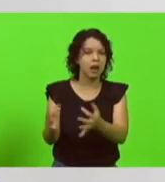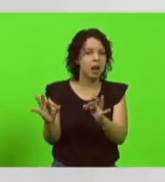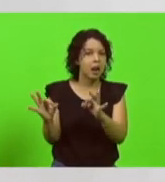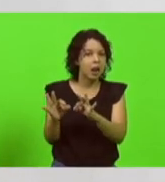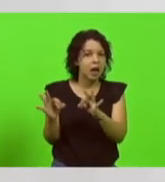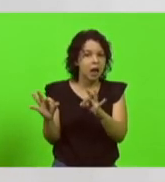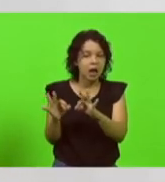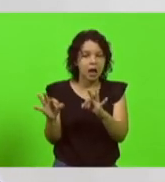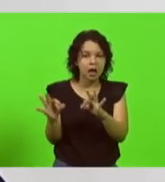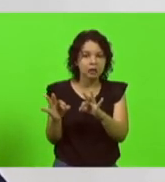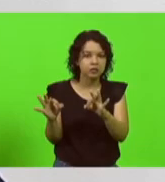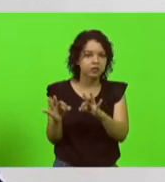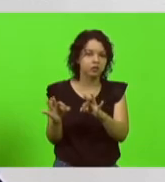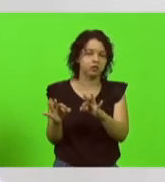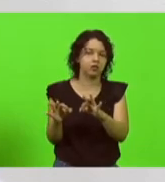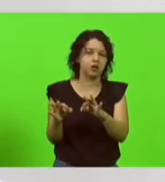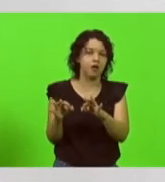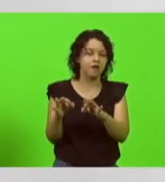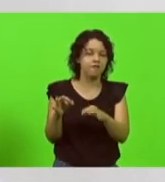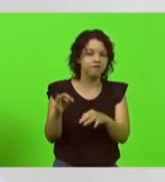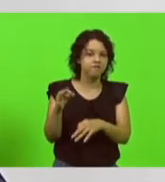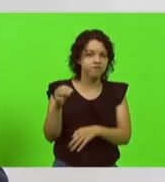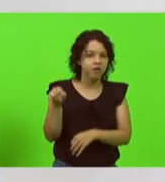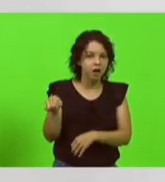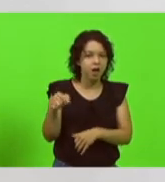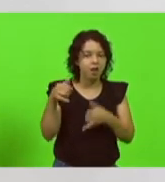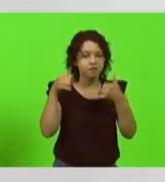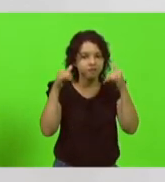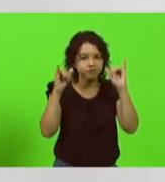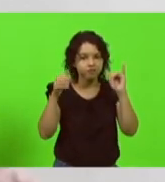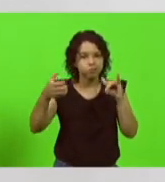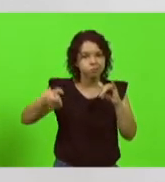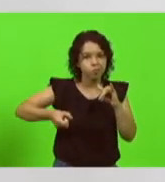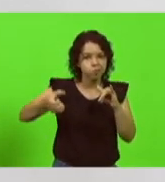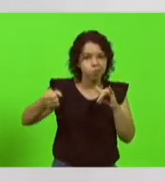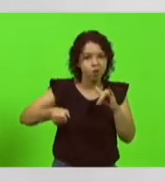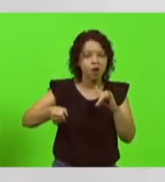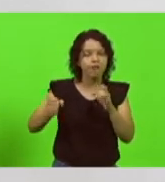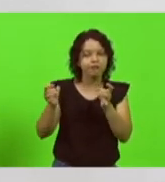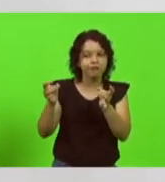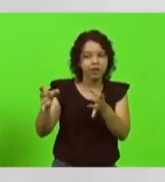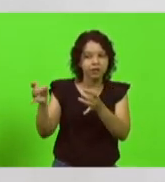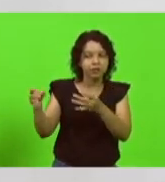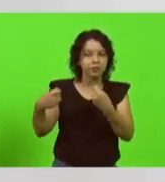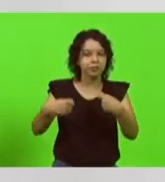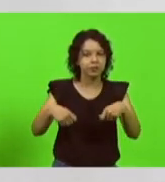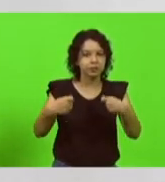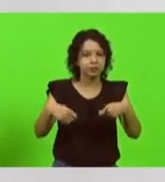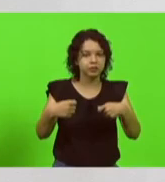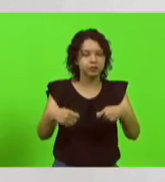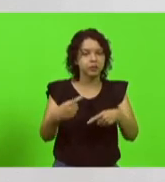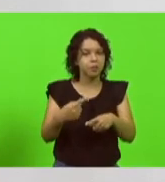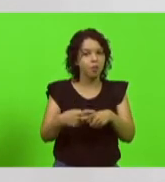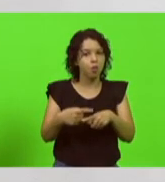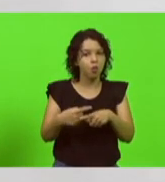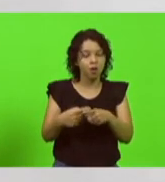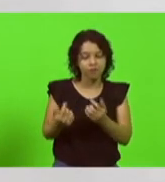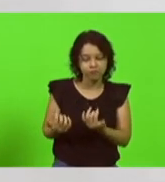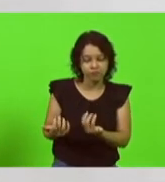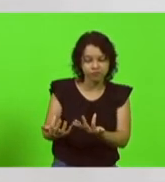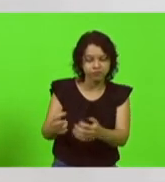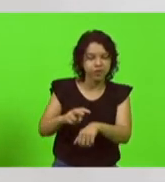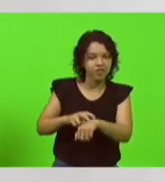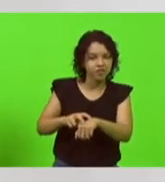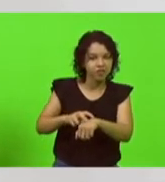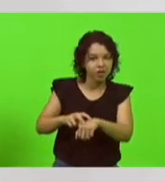que produziam o leite, que geravam a renda durante o mês, porque não tem pastagem para alimentar os animais, para